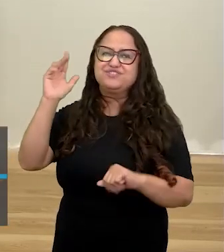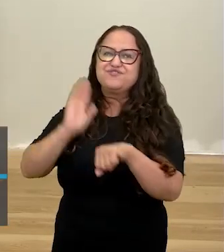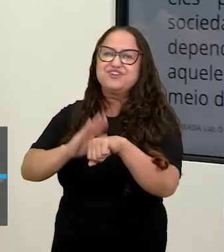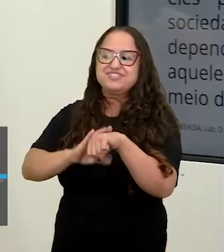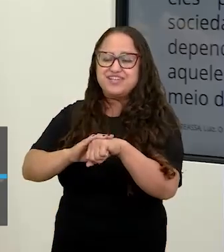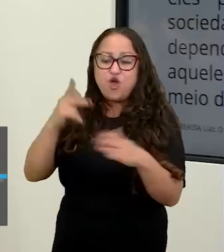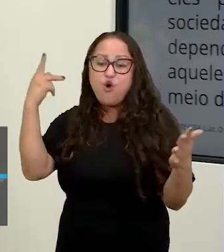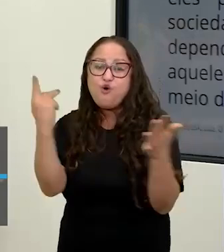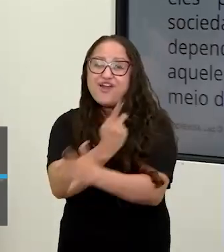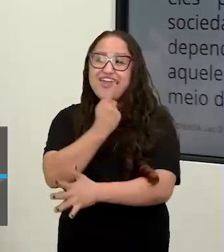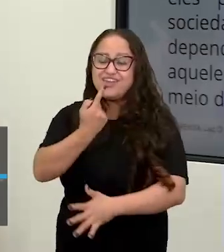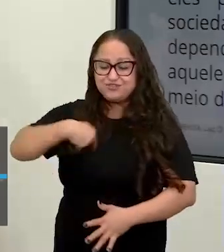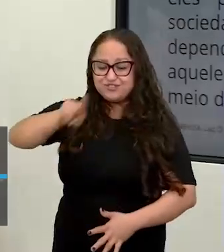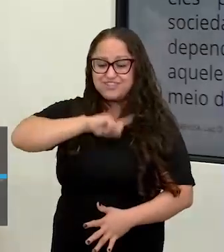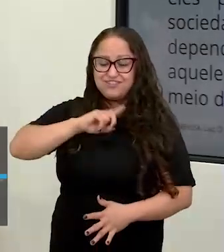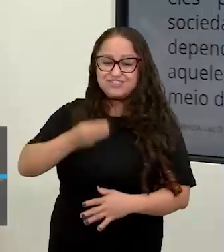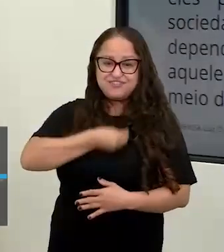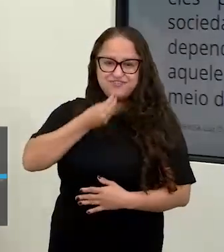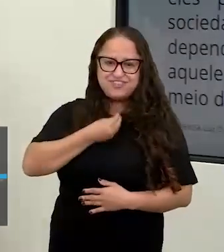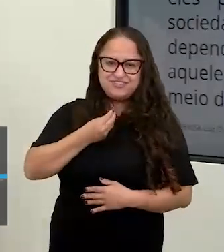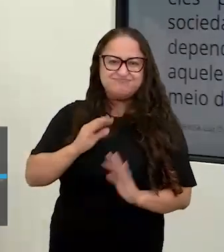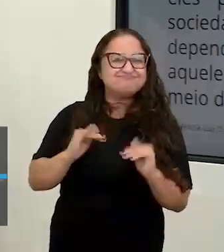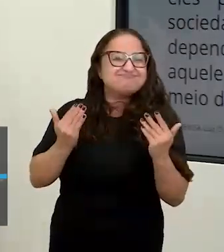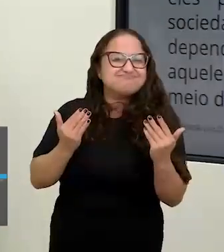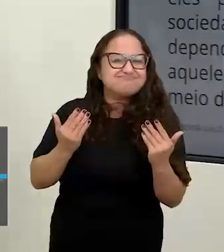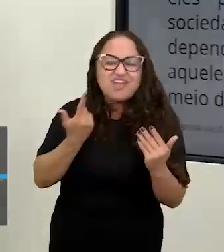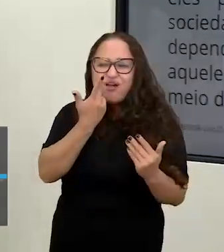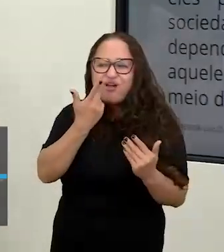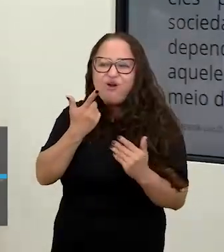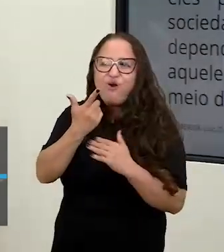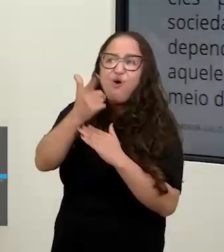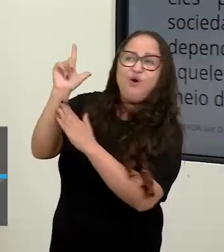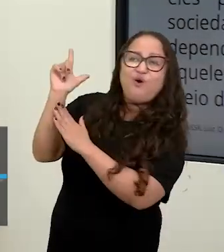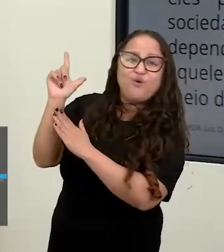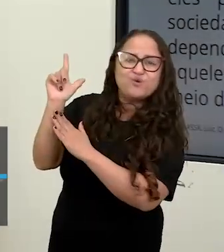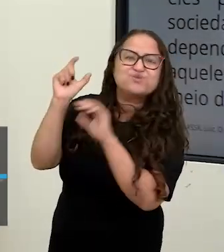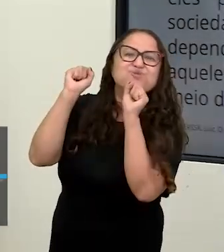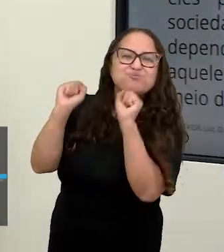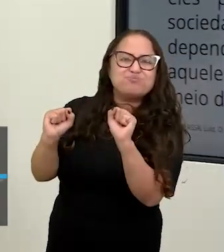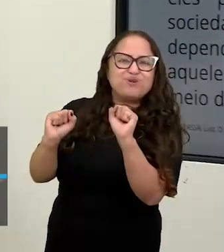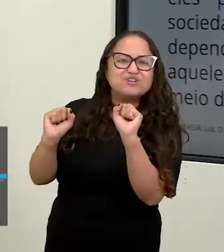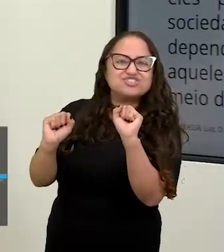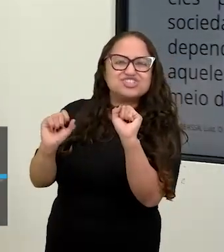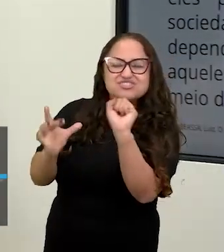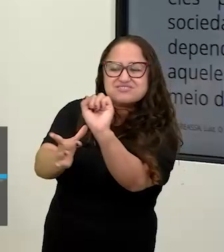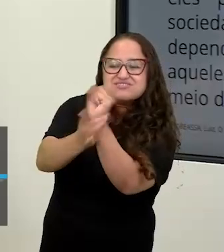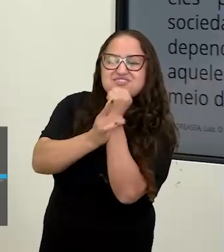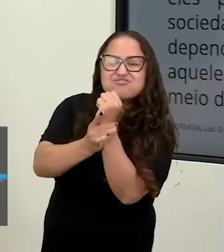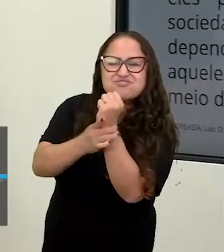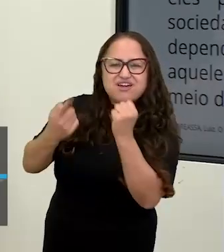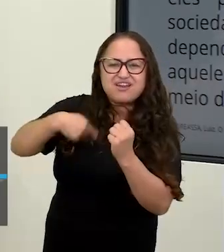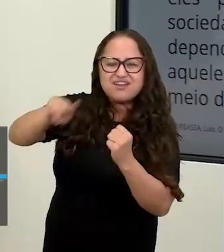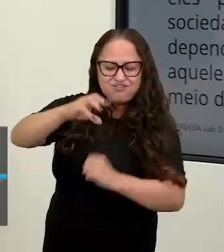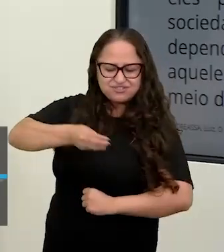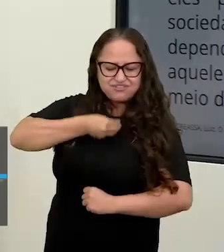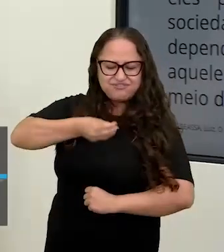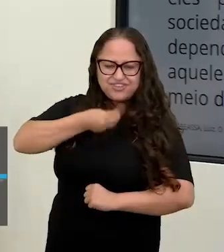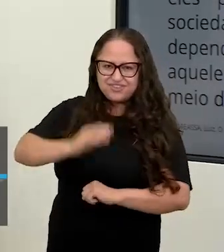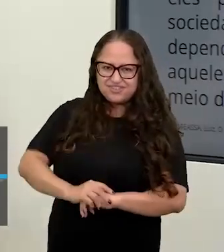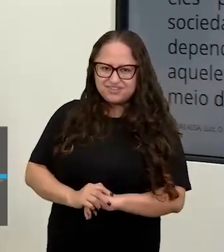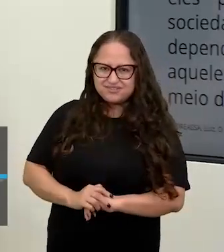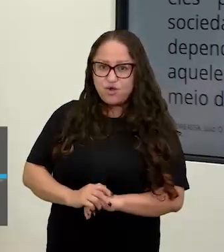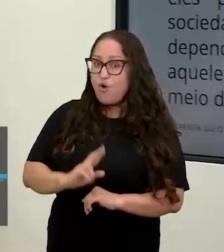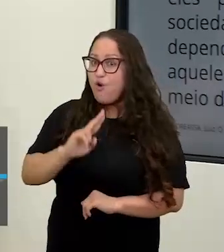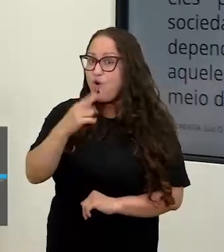né? Nós temos muito medo, então delegamos para outro que possa assegurar a nossa vida, né? Enfim, nos manter